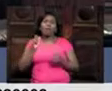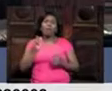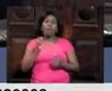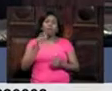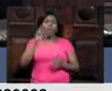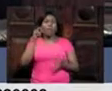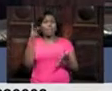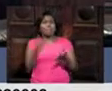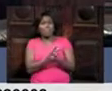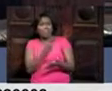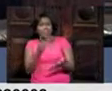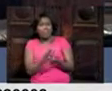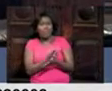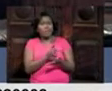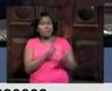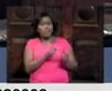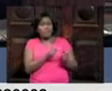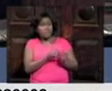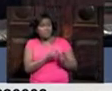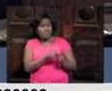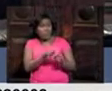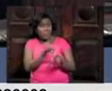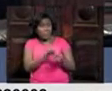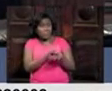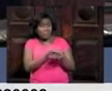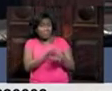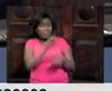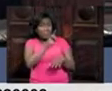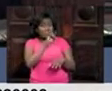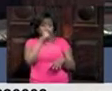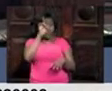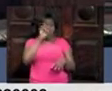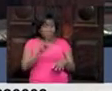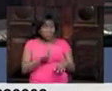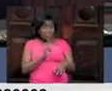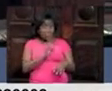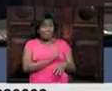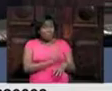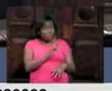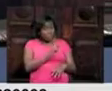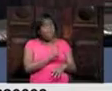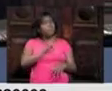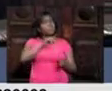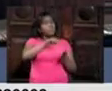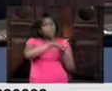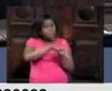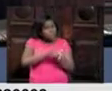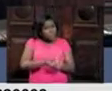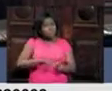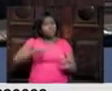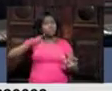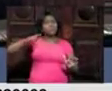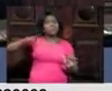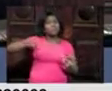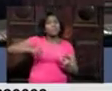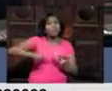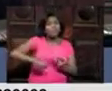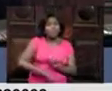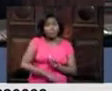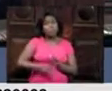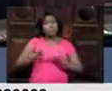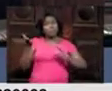crimes, delitos cometidos por dirigentes ou ex-dirigentes da Petrobras devem ser investigados a fundo e garantido o devido